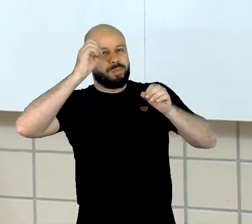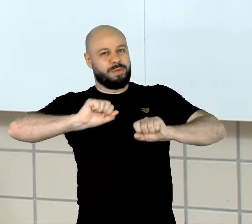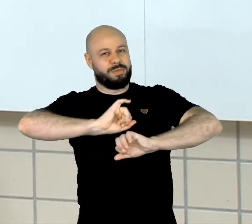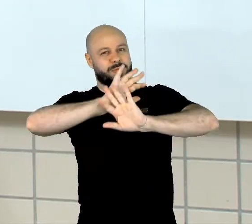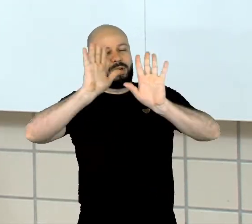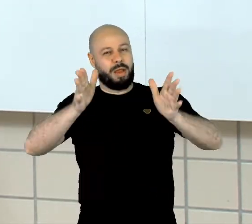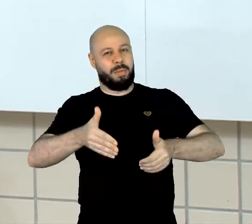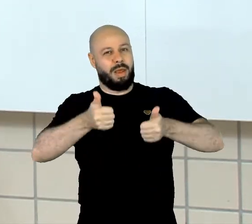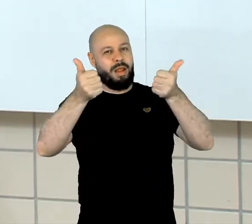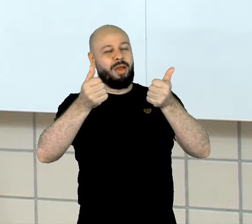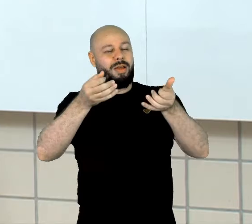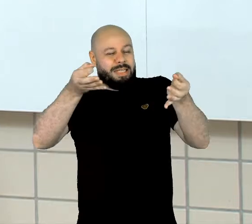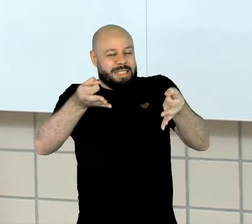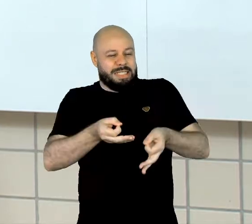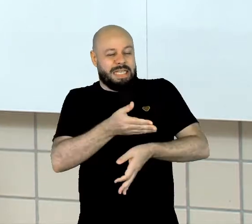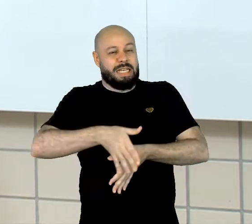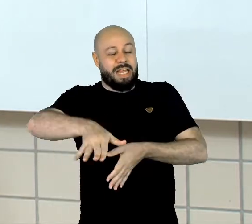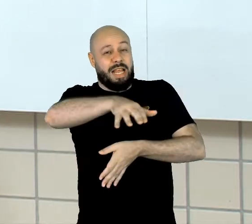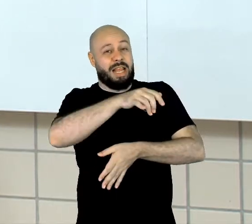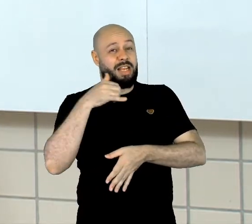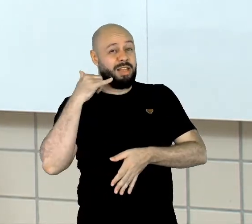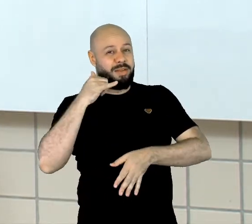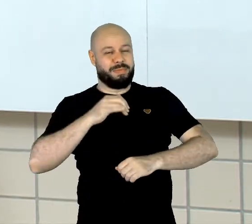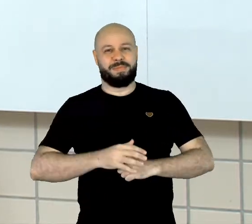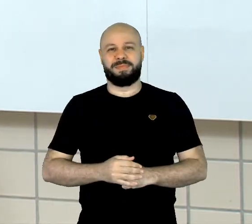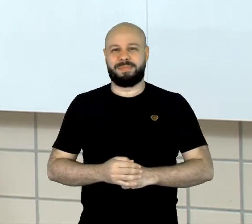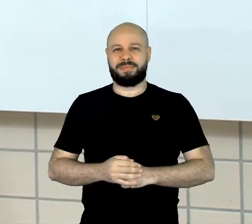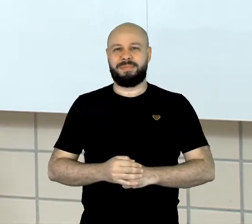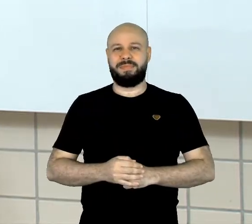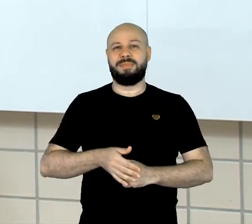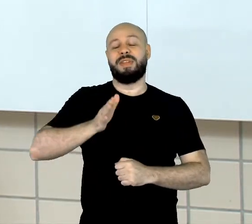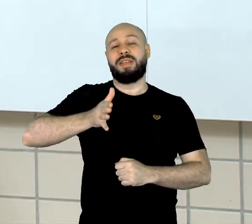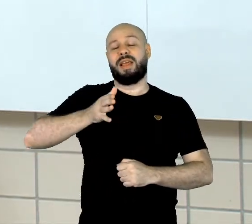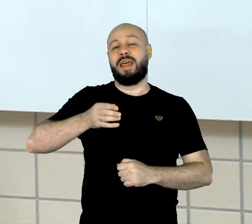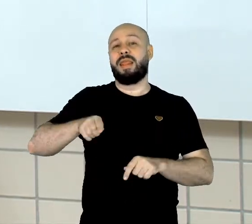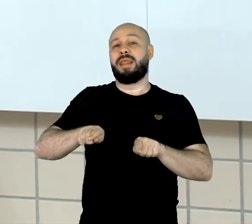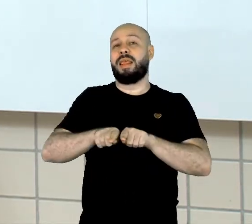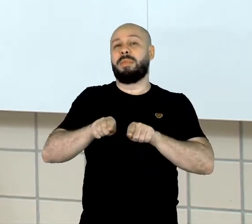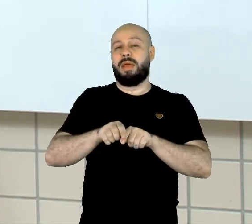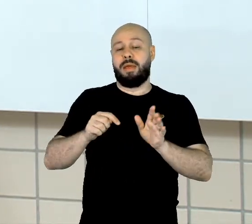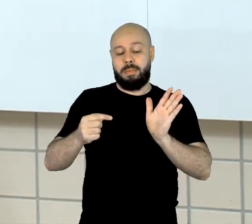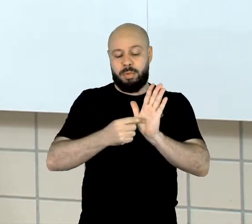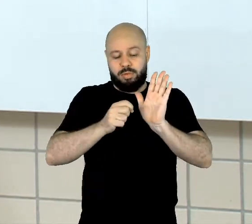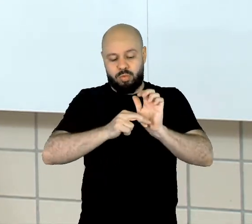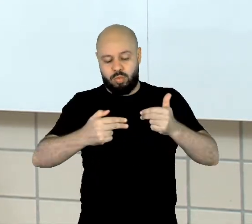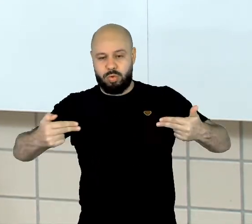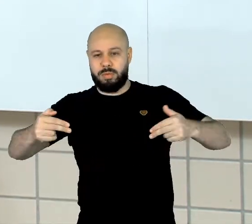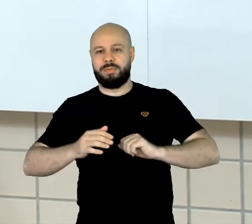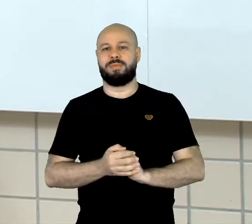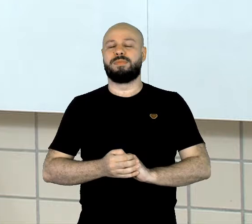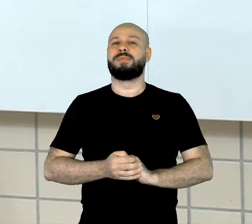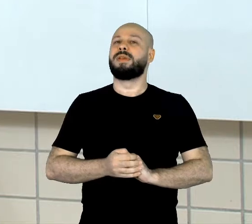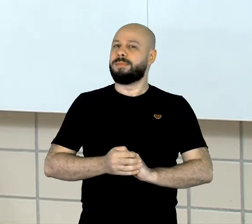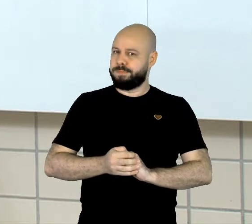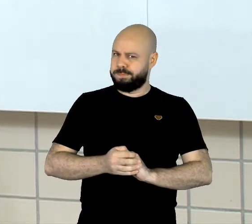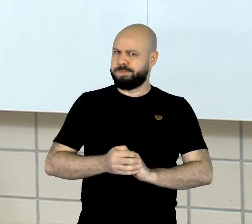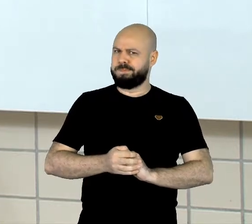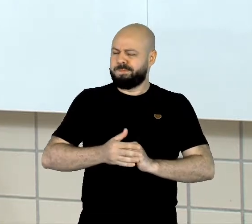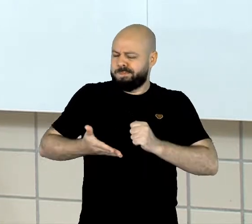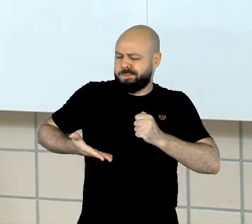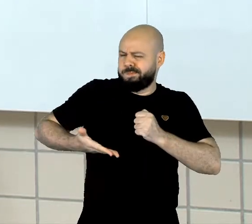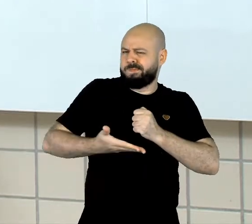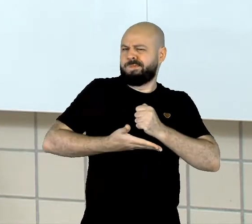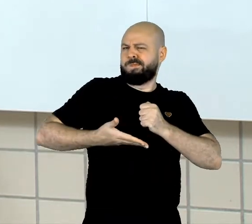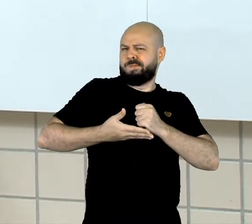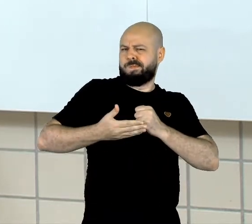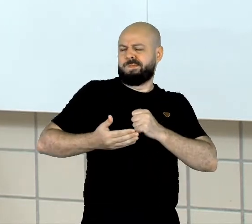melhor e entender o que se passa na narrativa. Vimos também os sinais de pontuação, que são essenciais, e